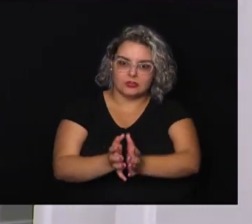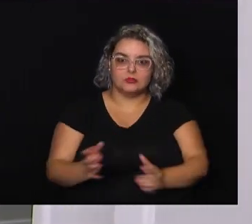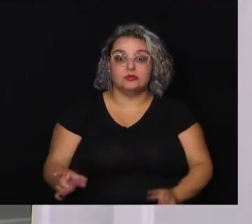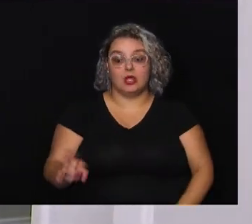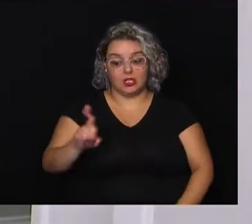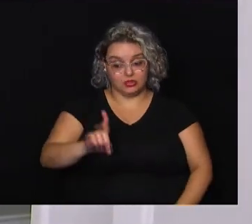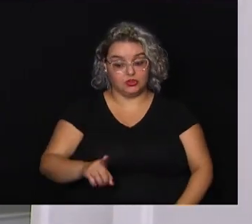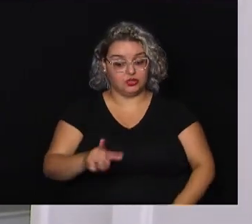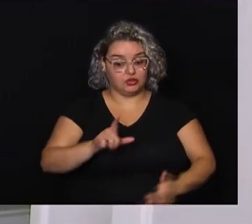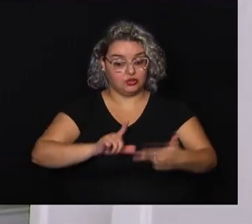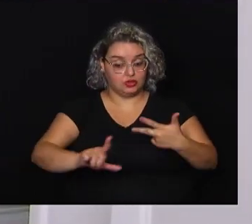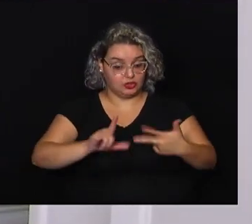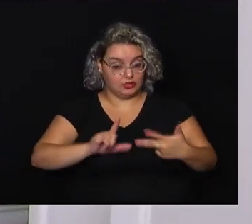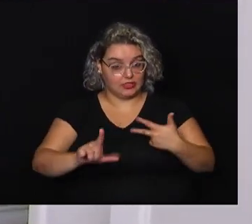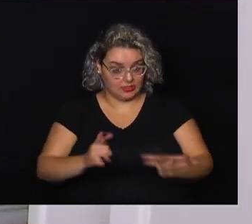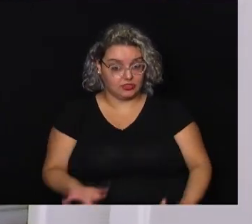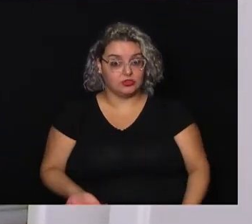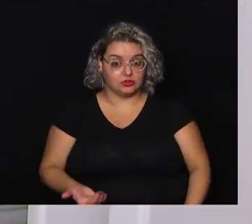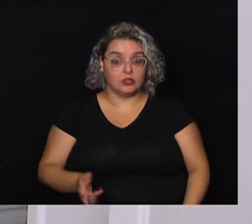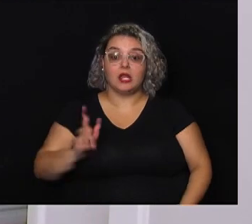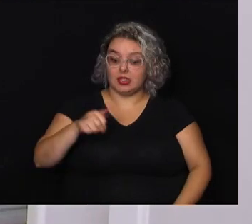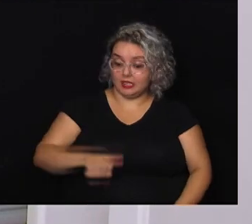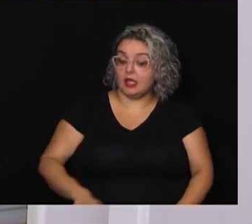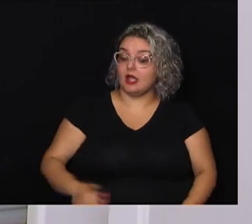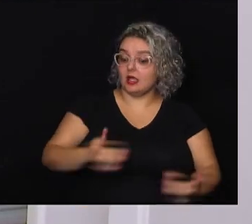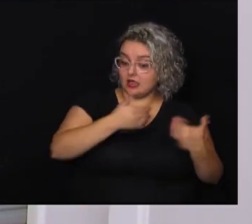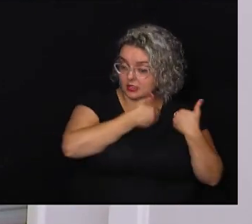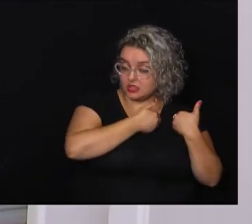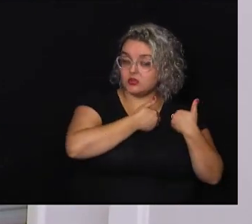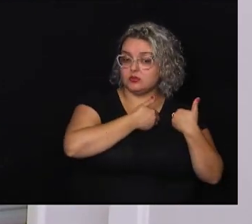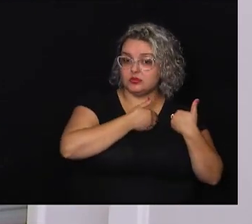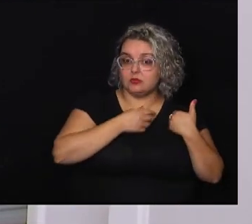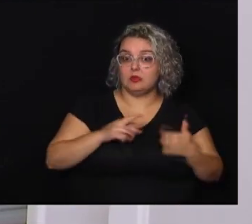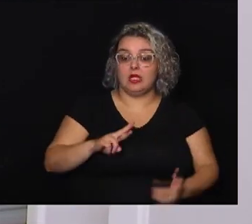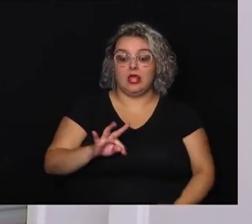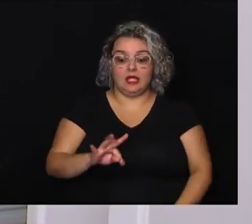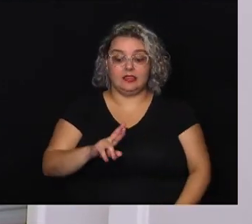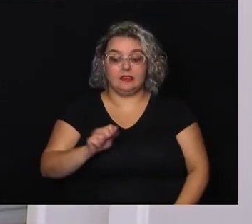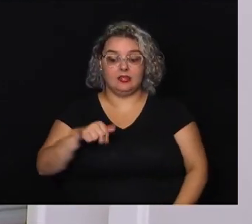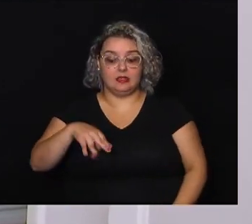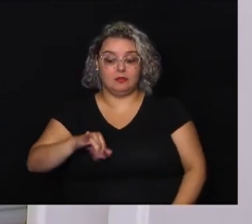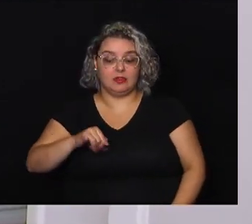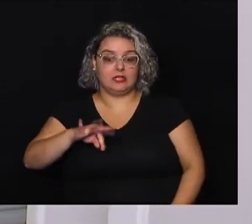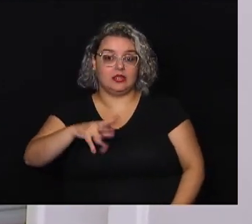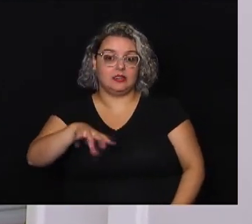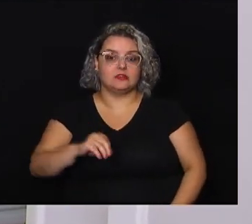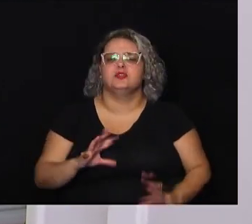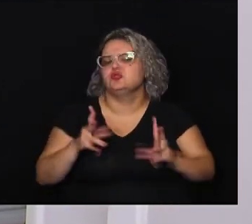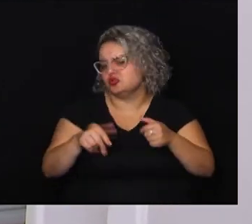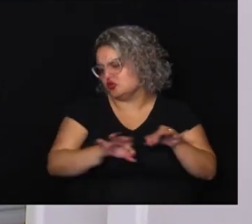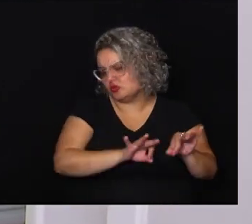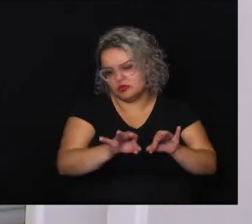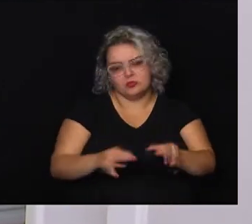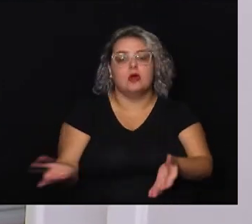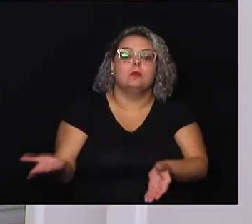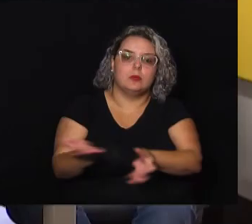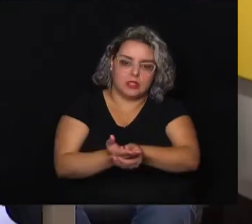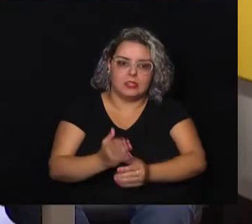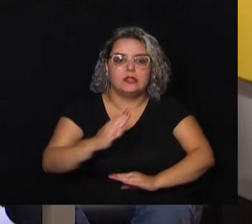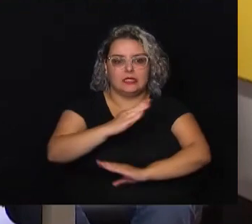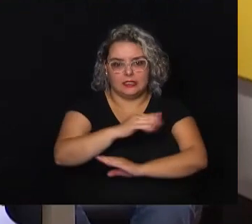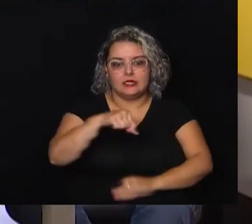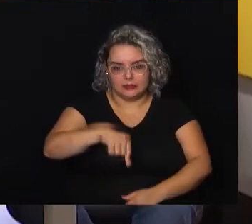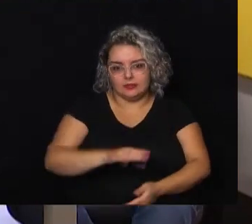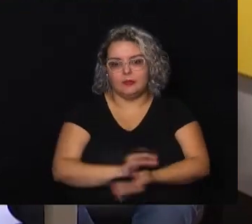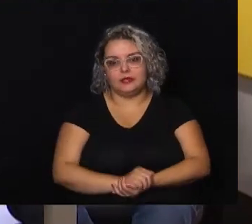Assuntos Legislativos, que é a responsável pela tramitação de todos os projetos protocolados na Casa.